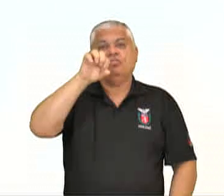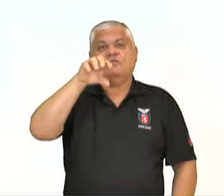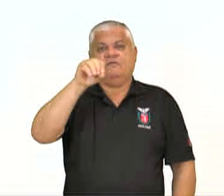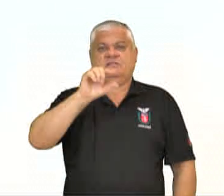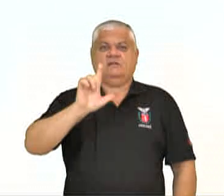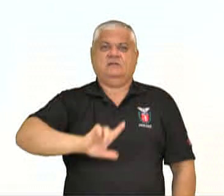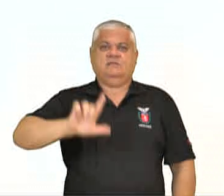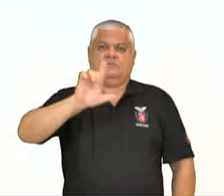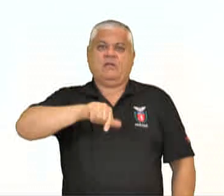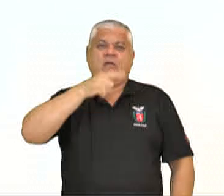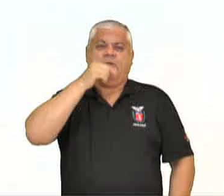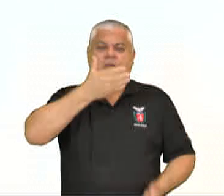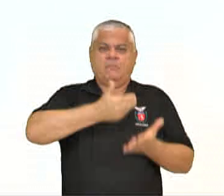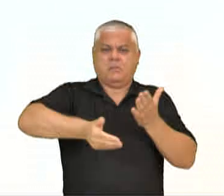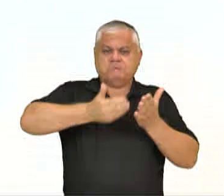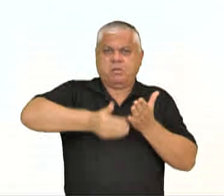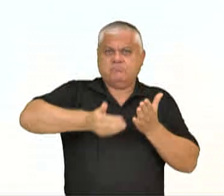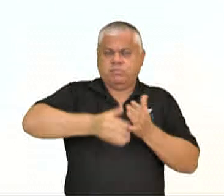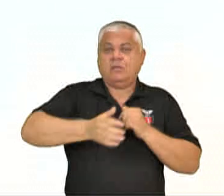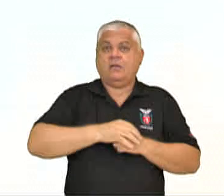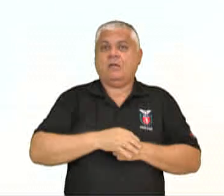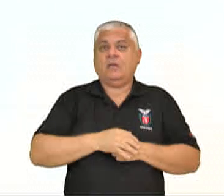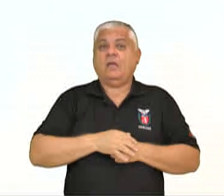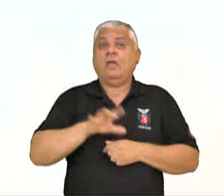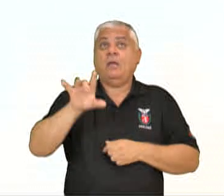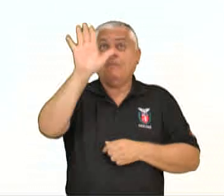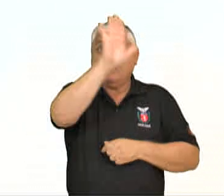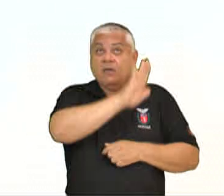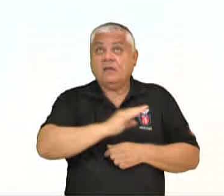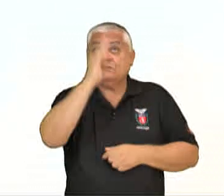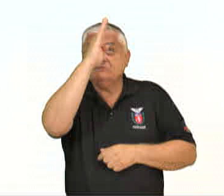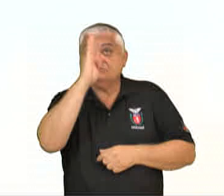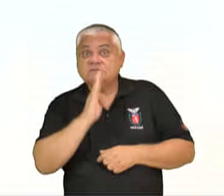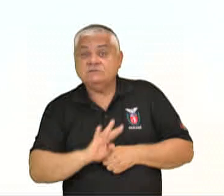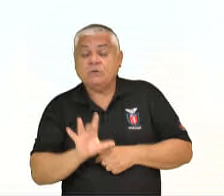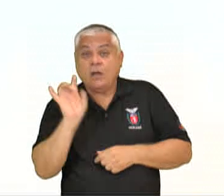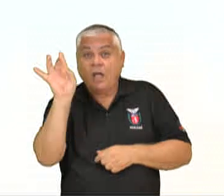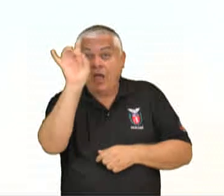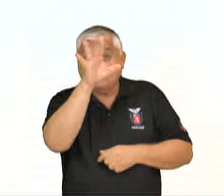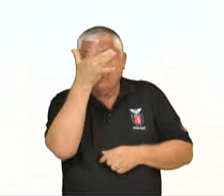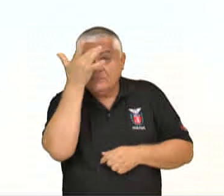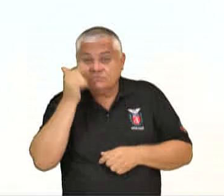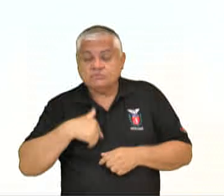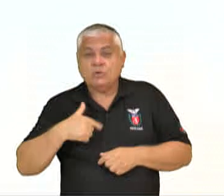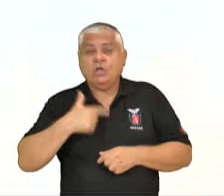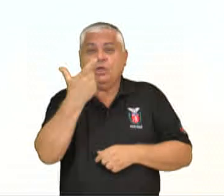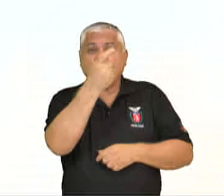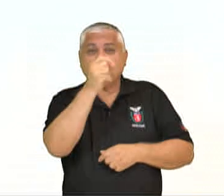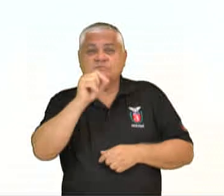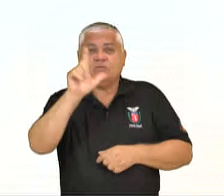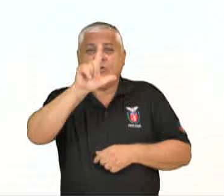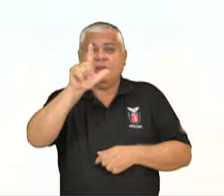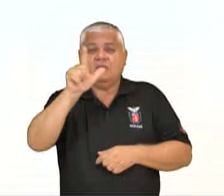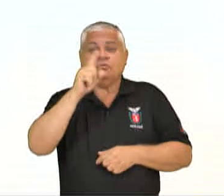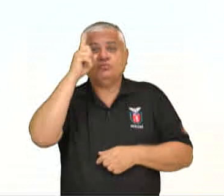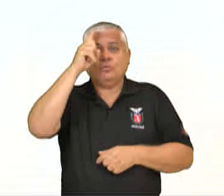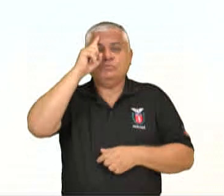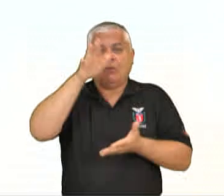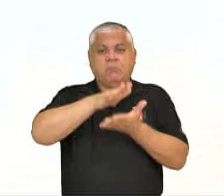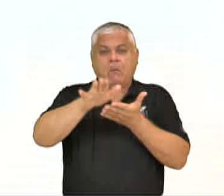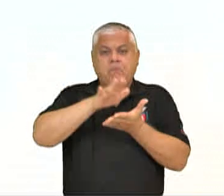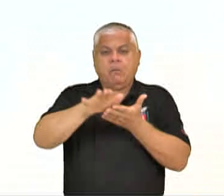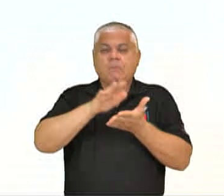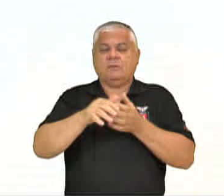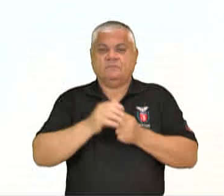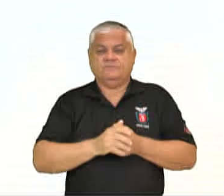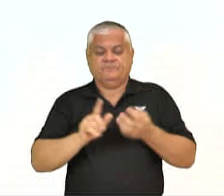né? Cada pessoa no Brasil gasta em média 200 litros de água por dia. E escovar os dentes por 5